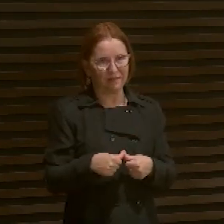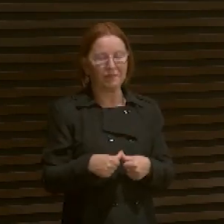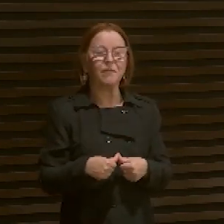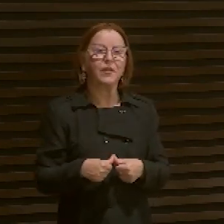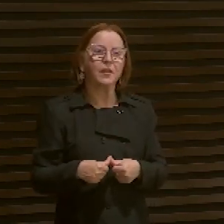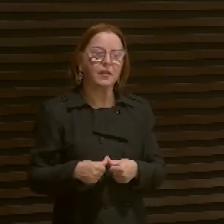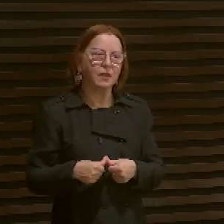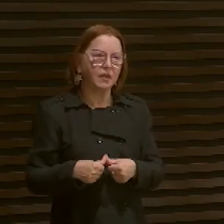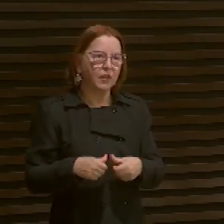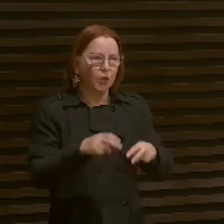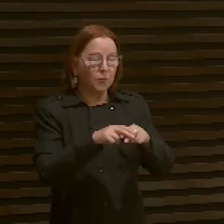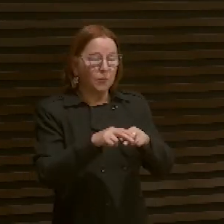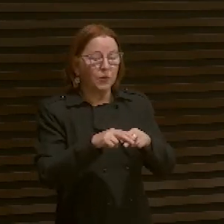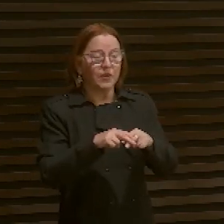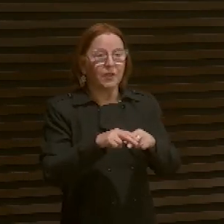vocês.